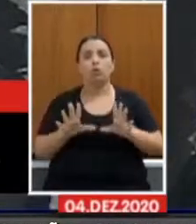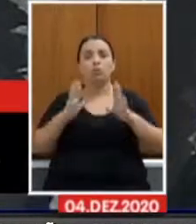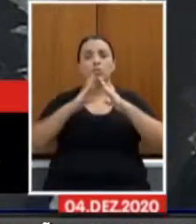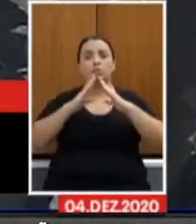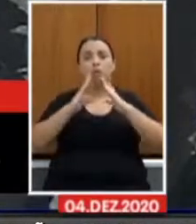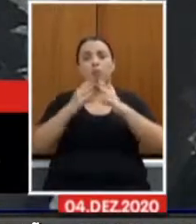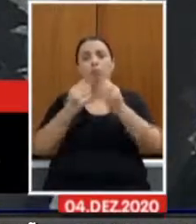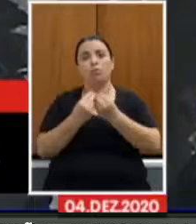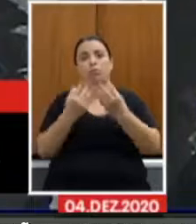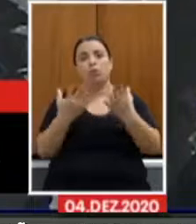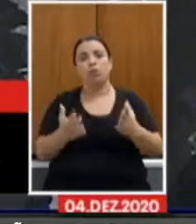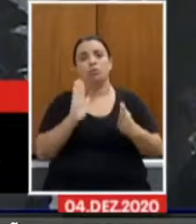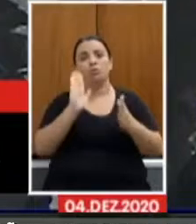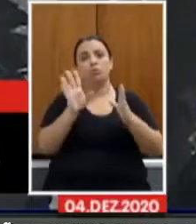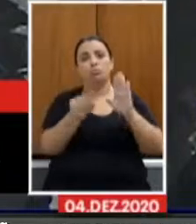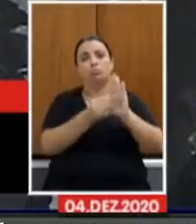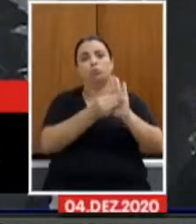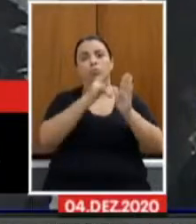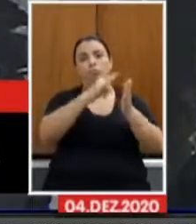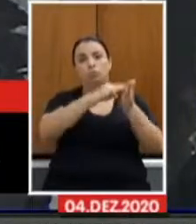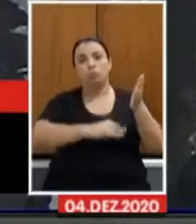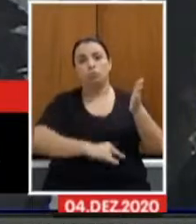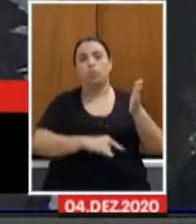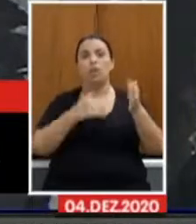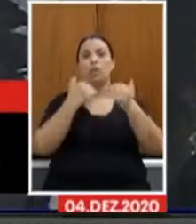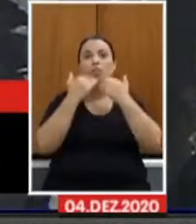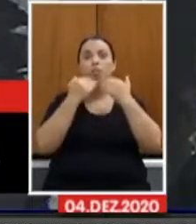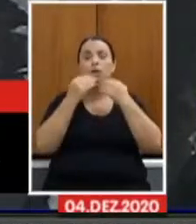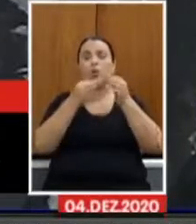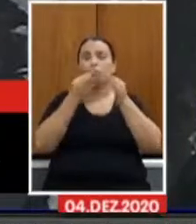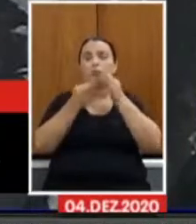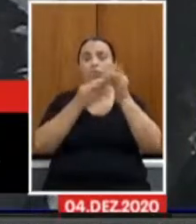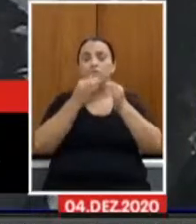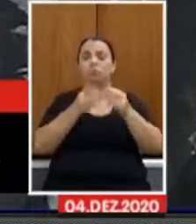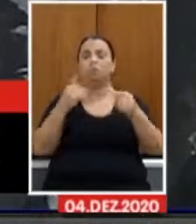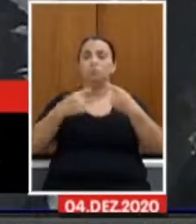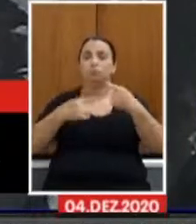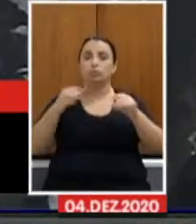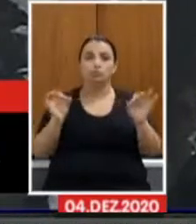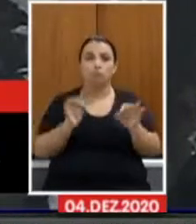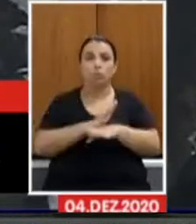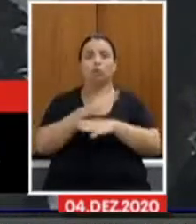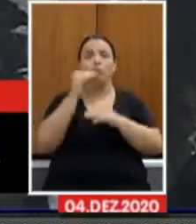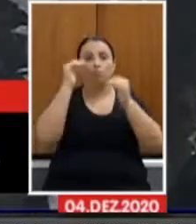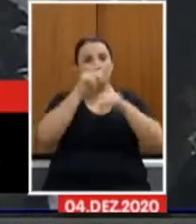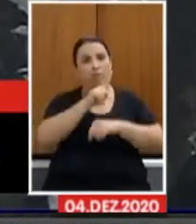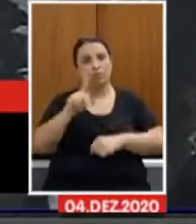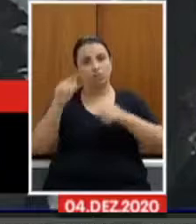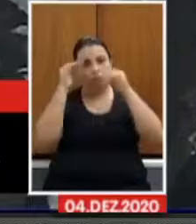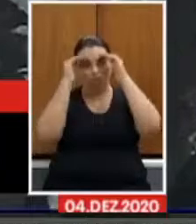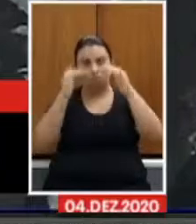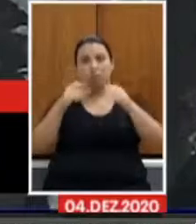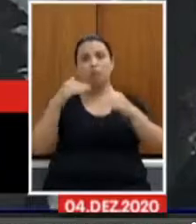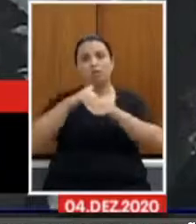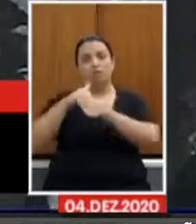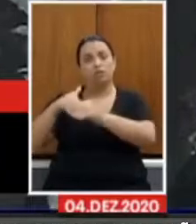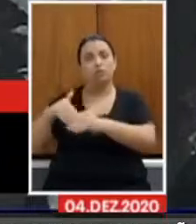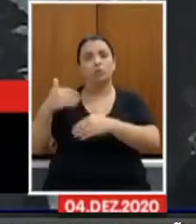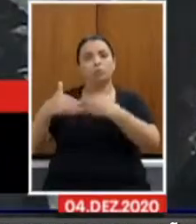especifica. Em discussão parecer, não há oradores inscritos, encerra essa discussão. A presidência vai submeter a matéria à votação pelo processo